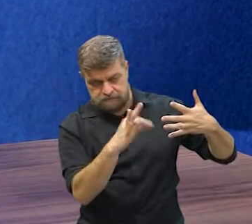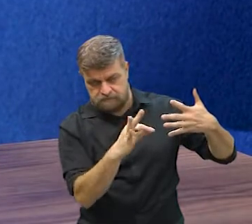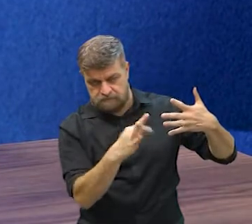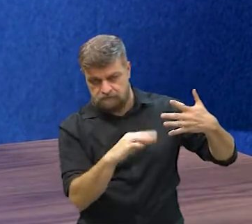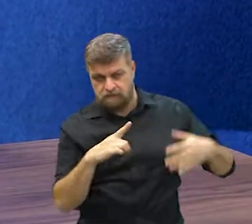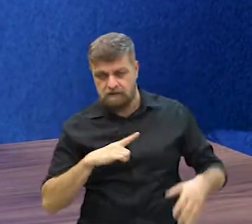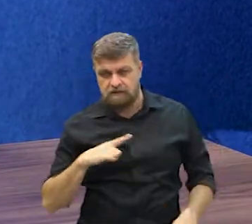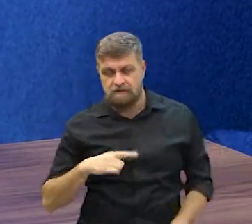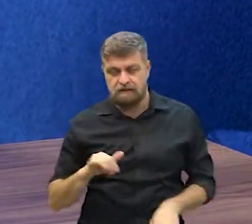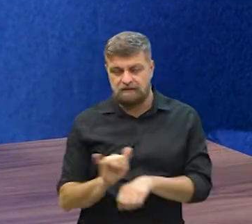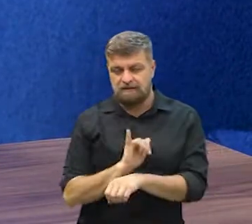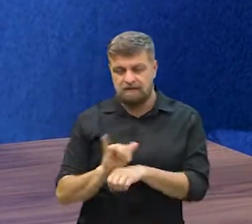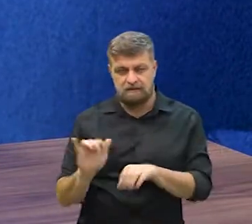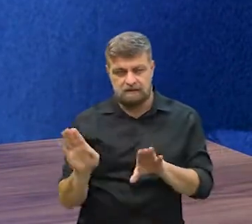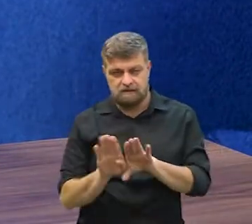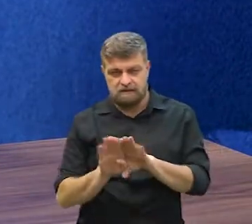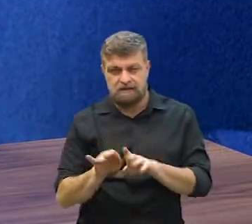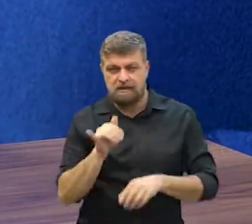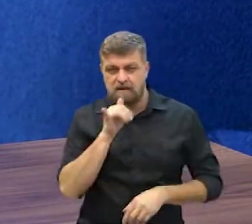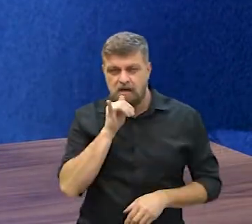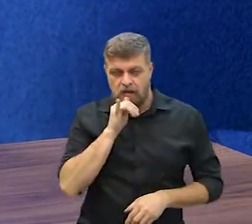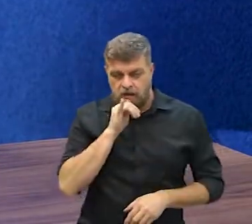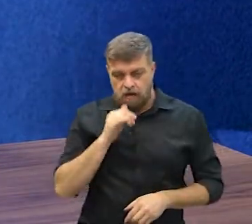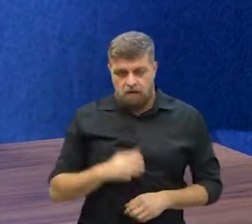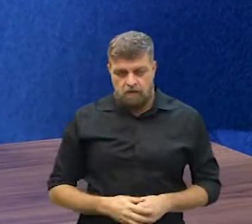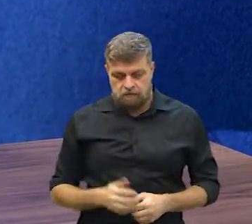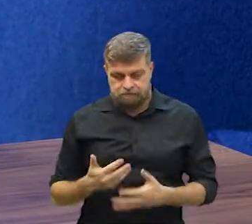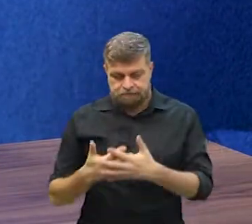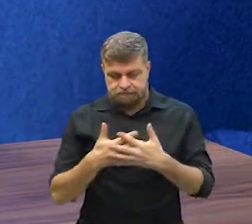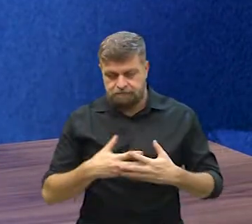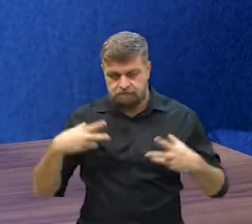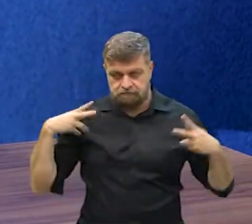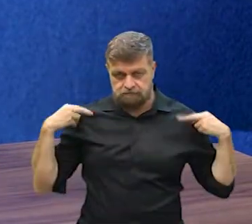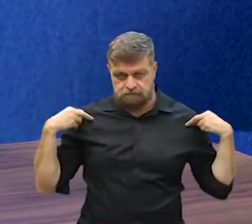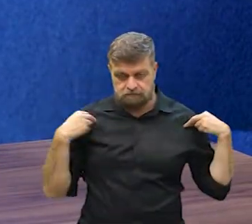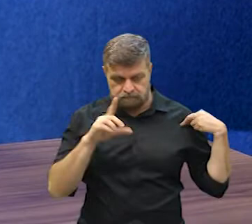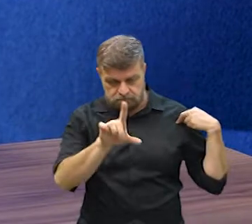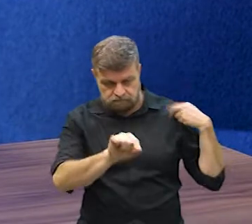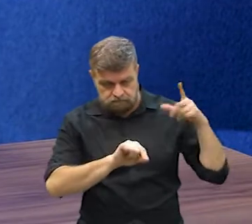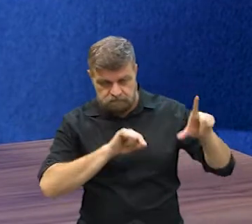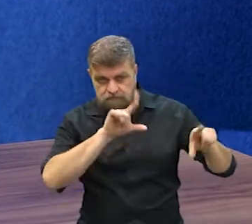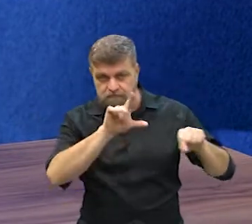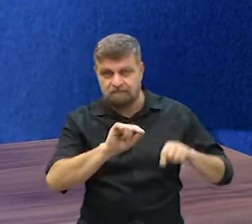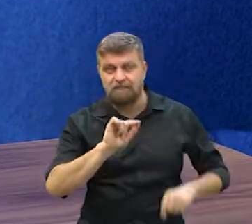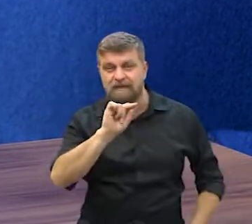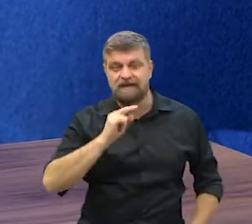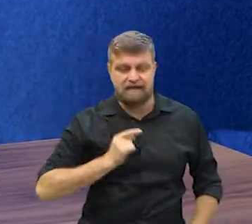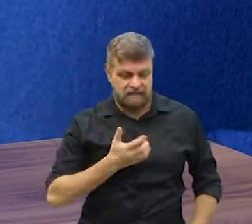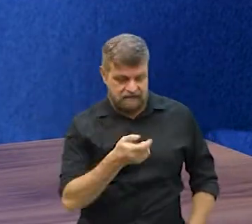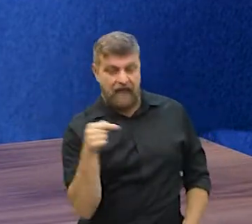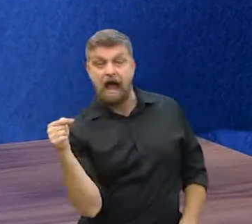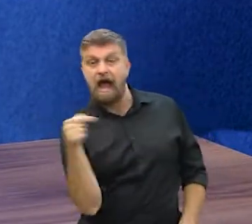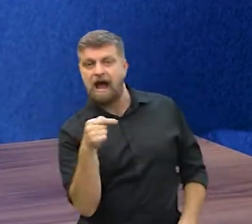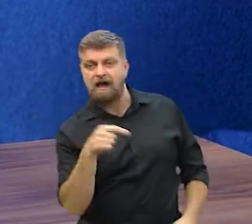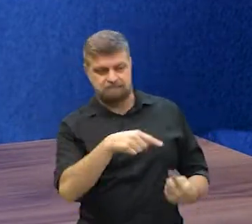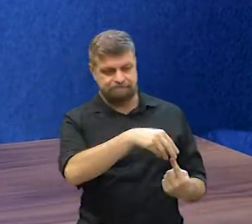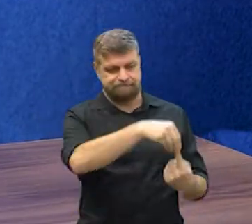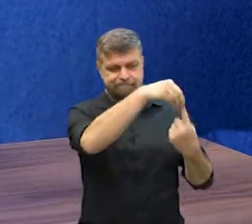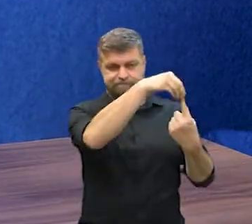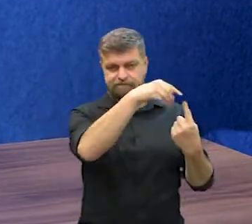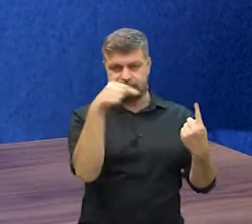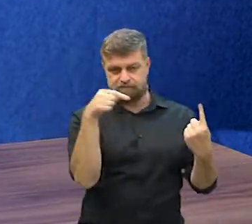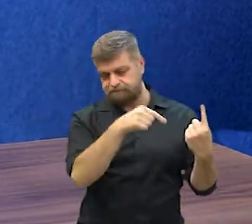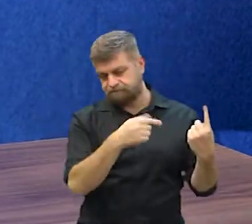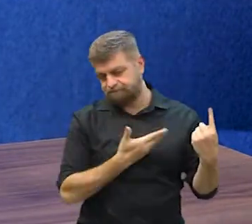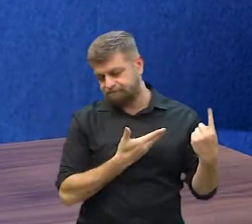aí também existe uma forma, por exemplo, do caminhoneiro escolher também o prestador de serviço, não, eu quero